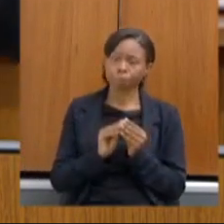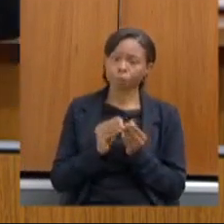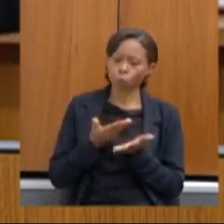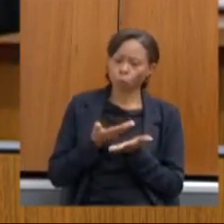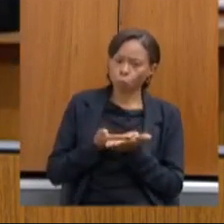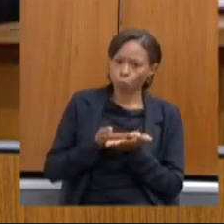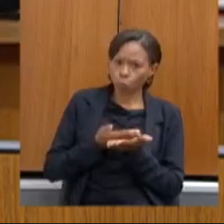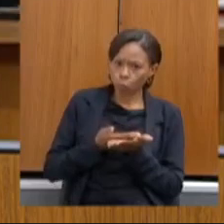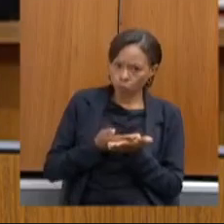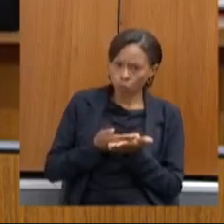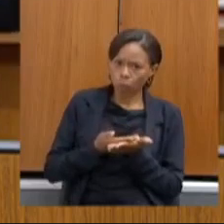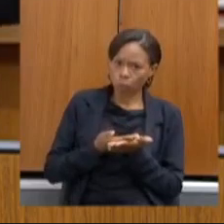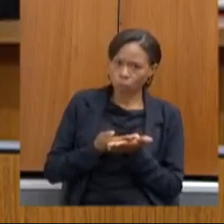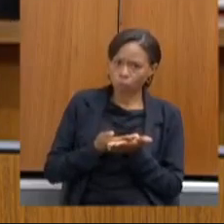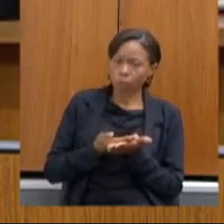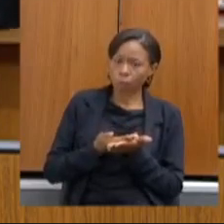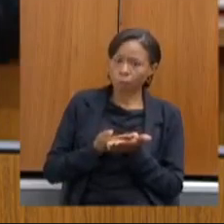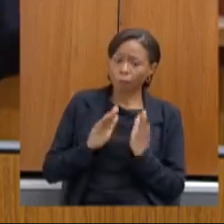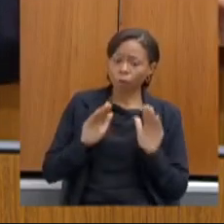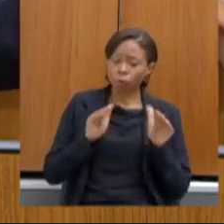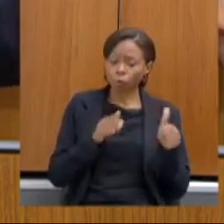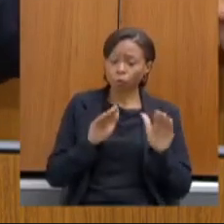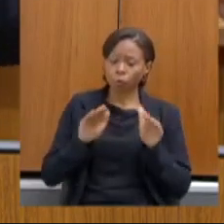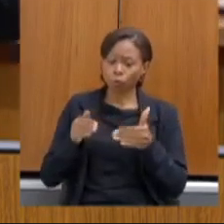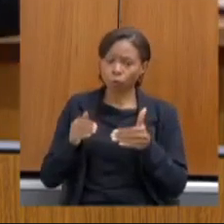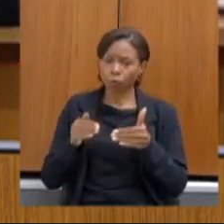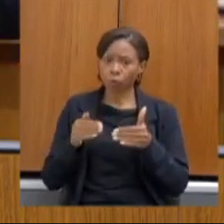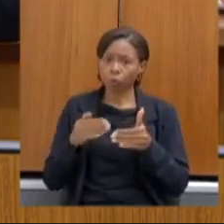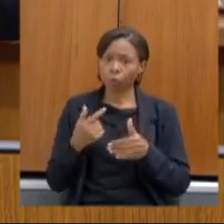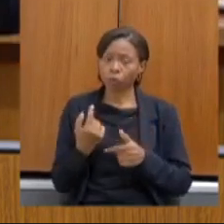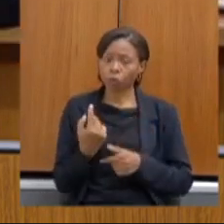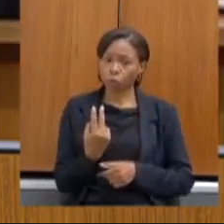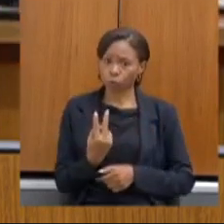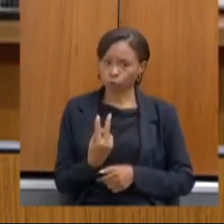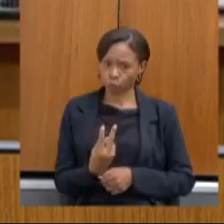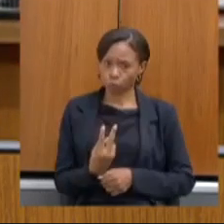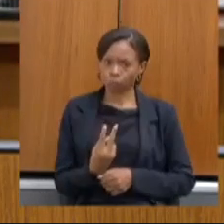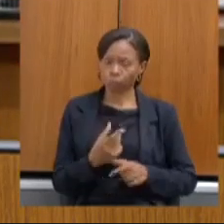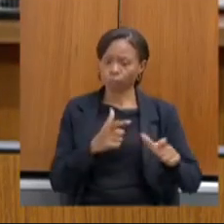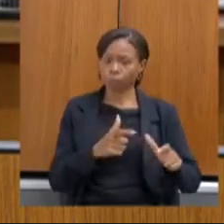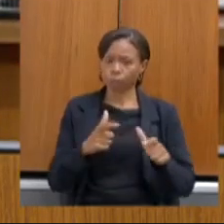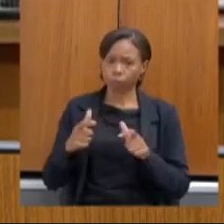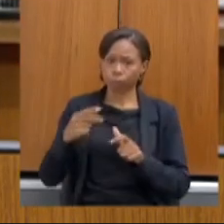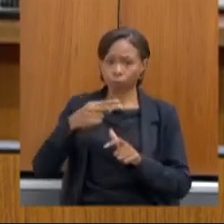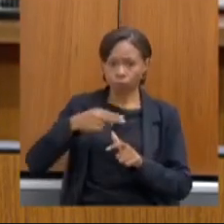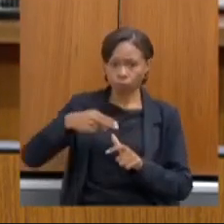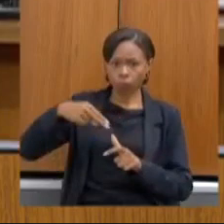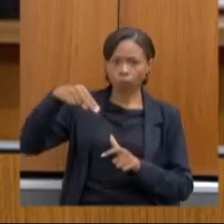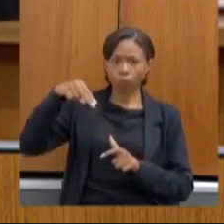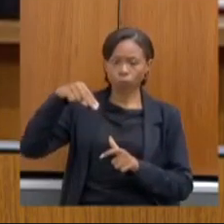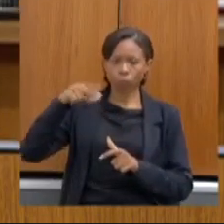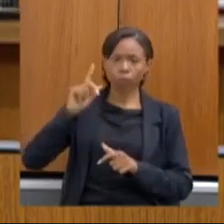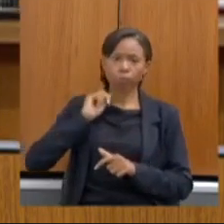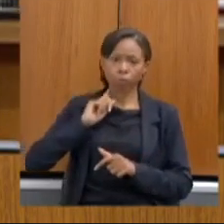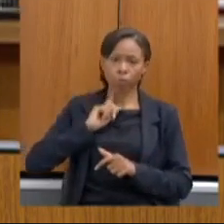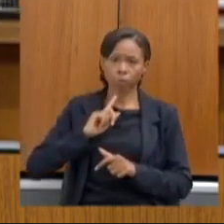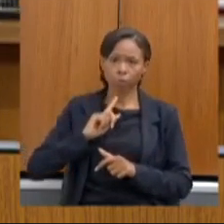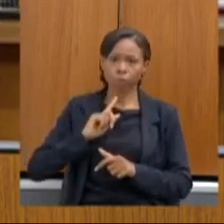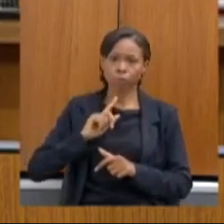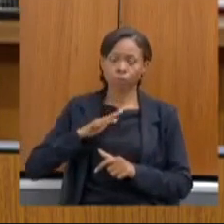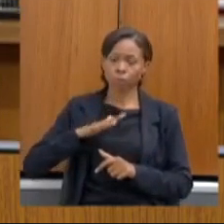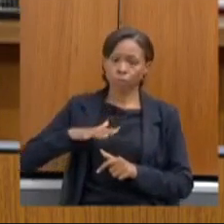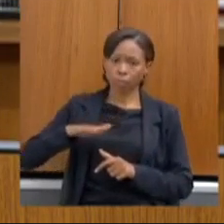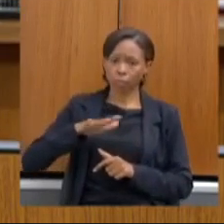estudos para mais duas subestações no norte de Minas na região né de Buritizeiro